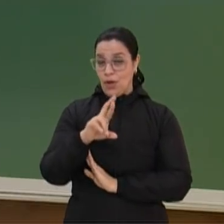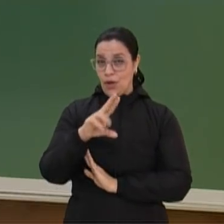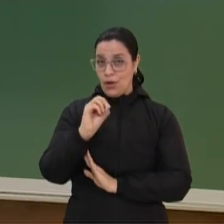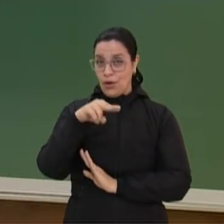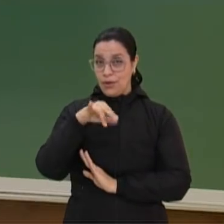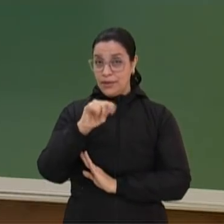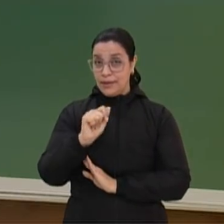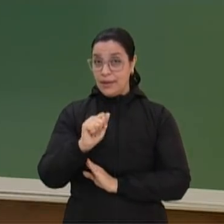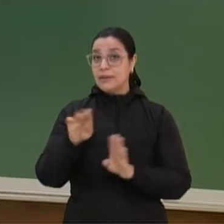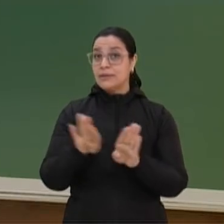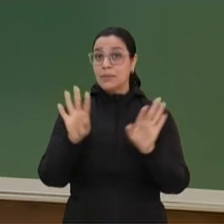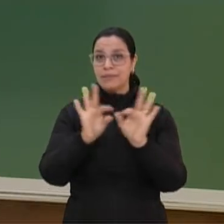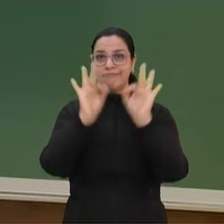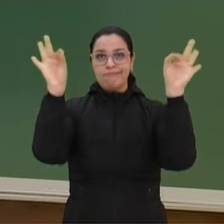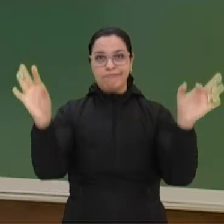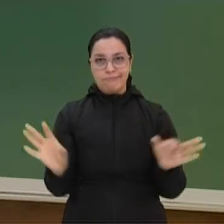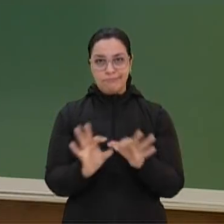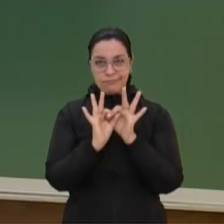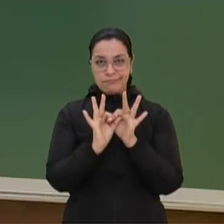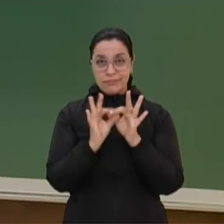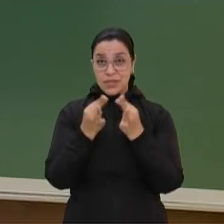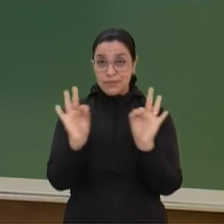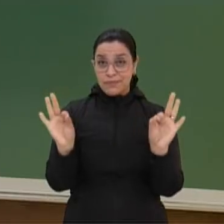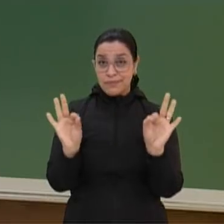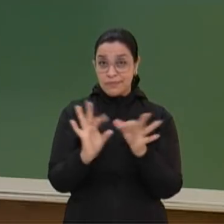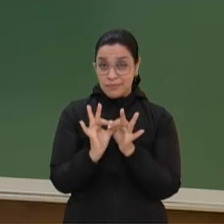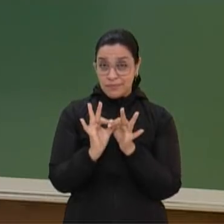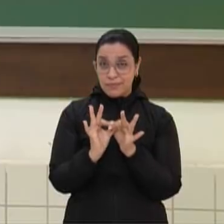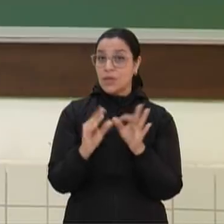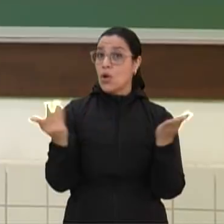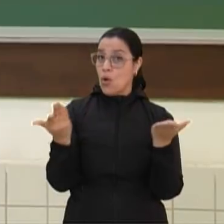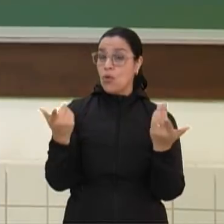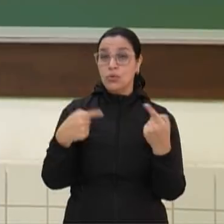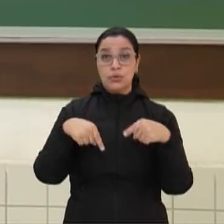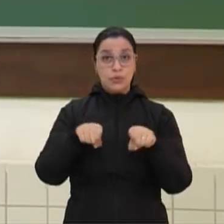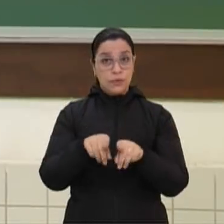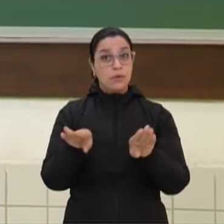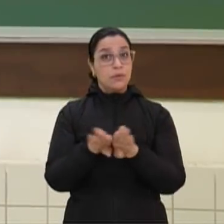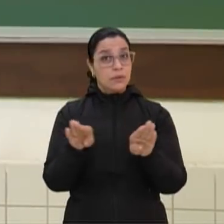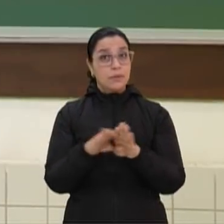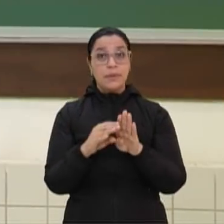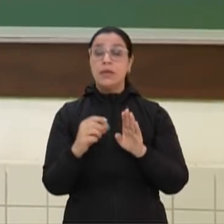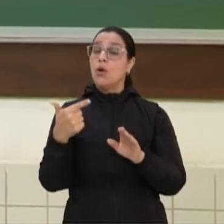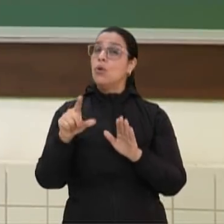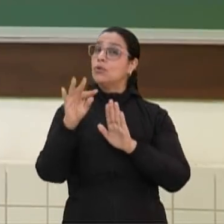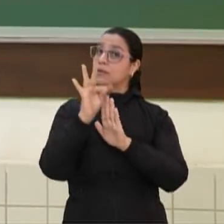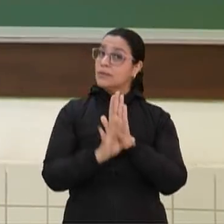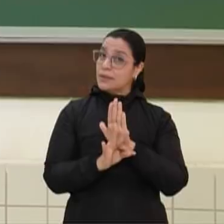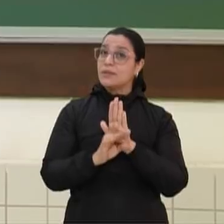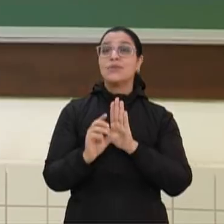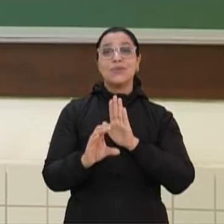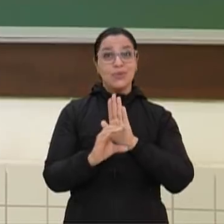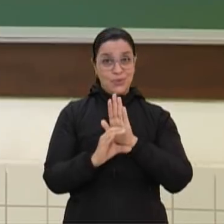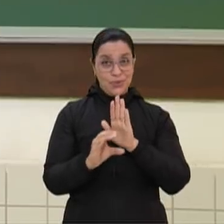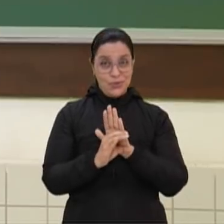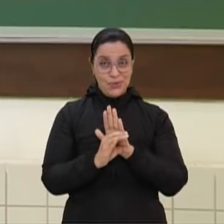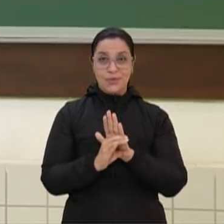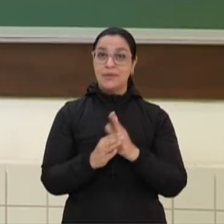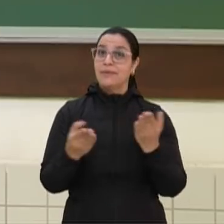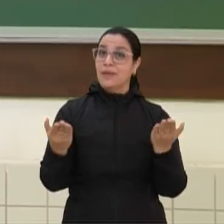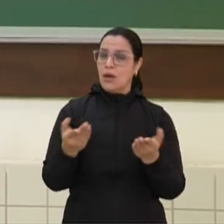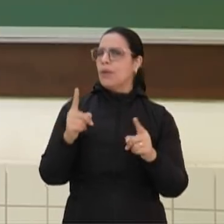disso, orações subordinadas. Hoje veremos mais uma crônica, claro,